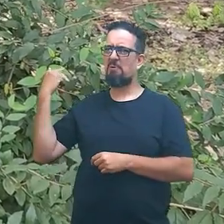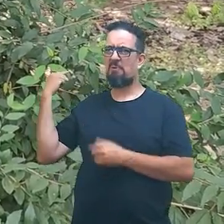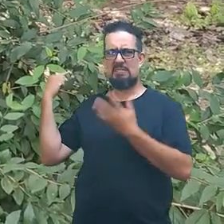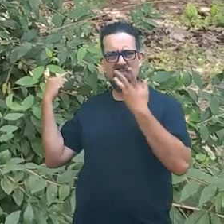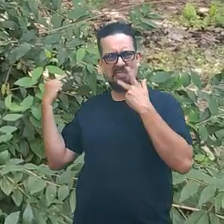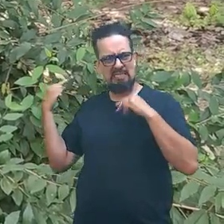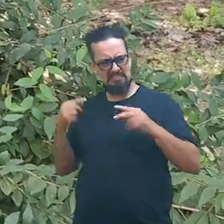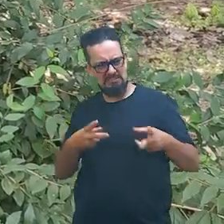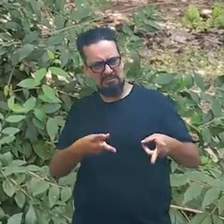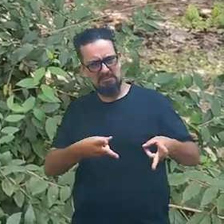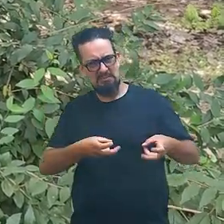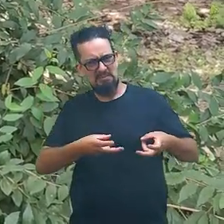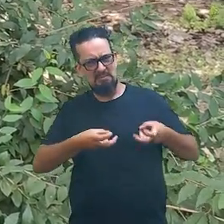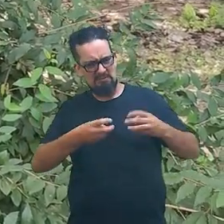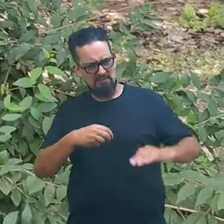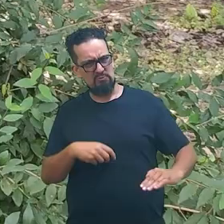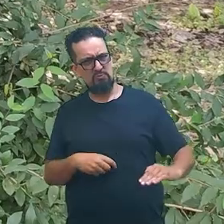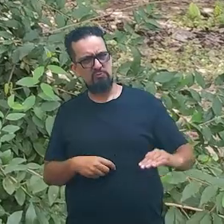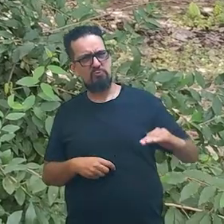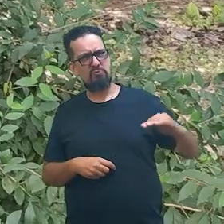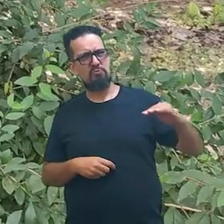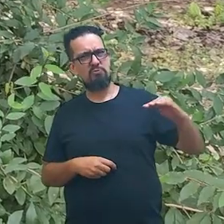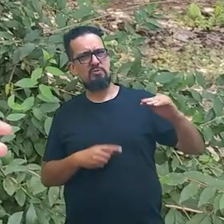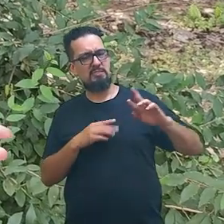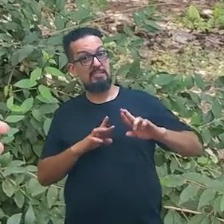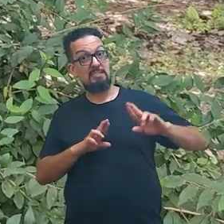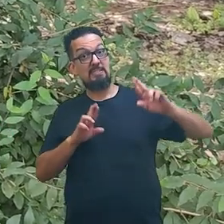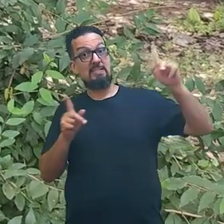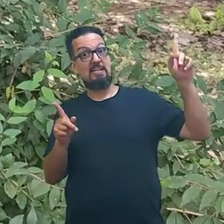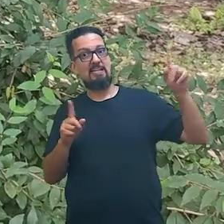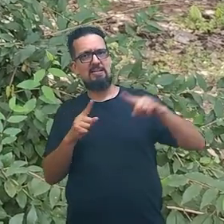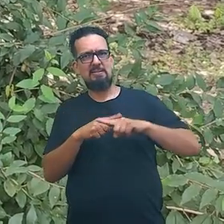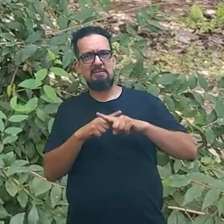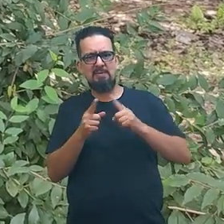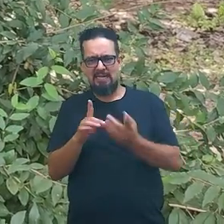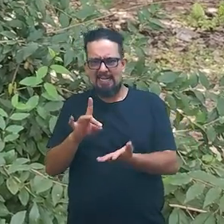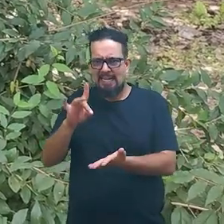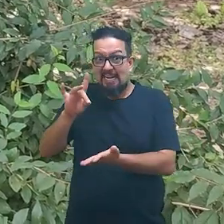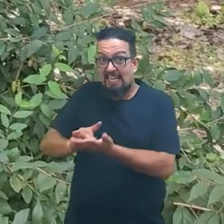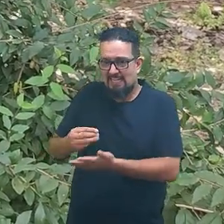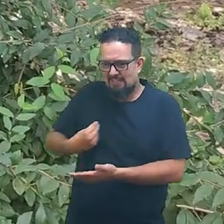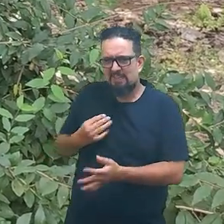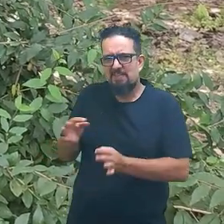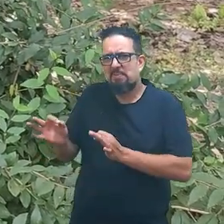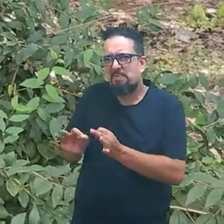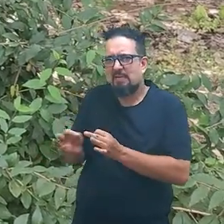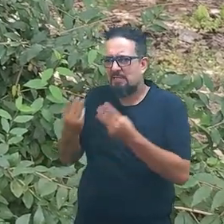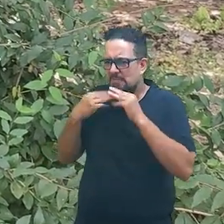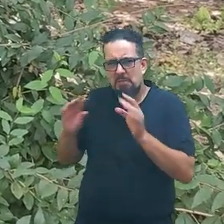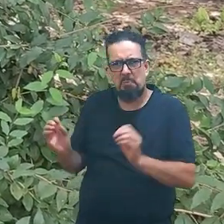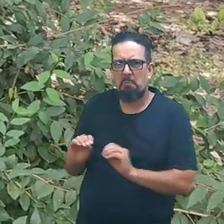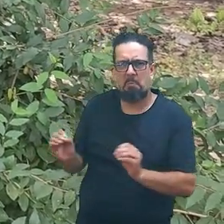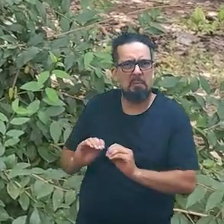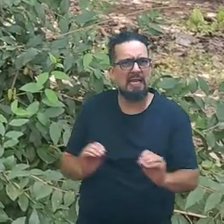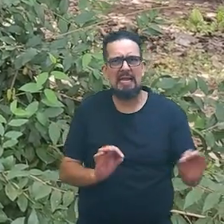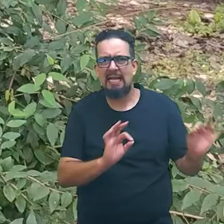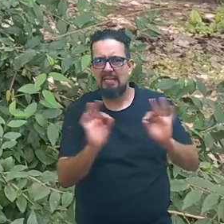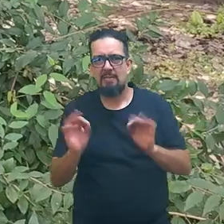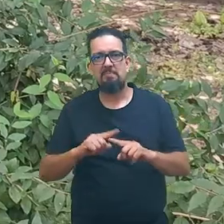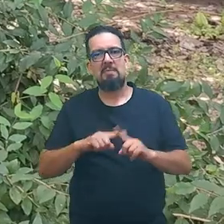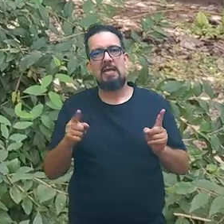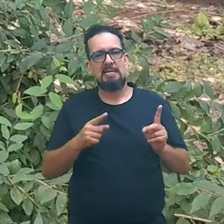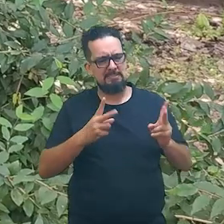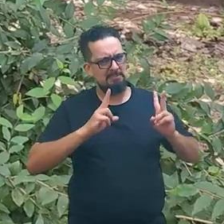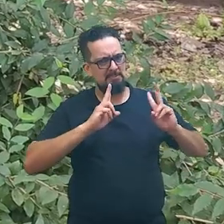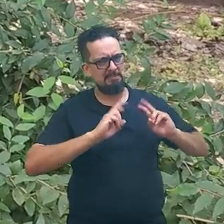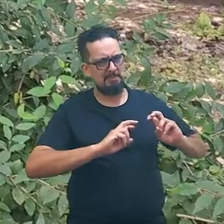da realidade da vida, família não prepara, né, para ser missionário. Então, eu fui me descobrindo, fui estudando, vivendo a minha